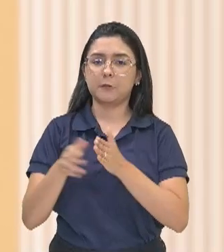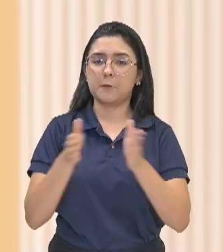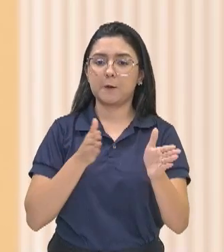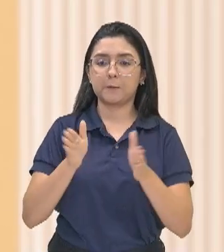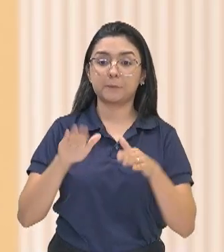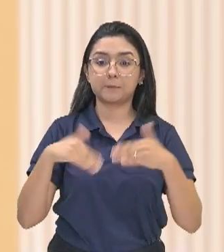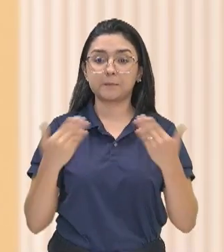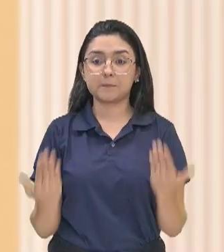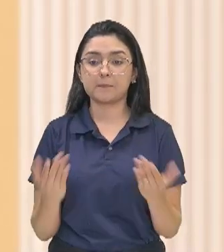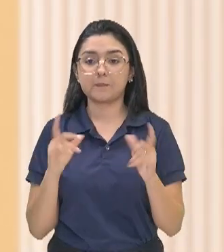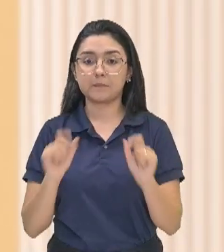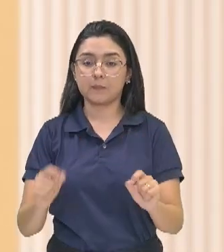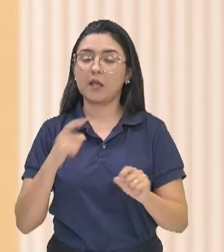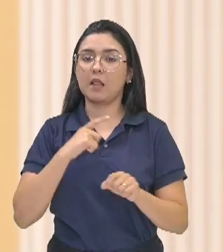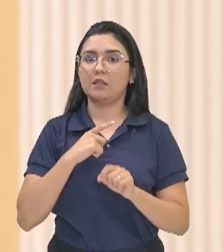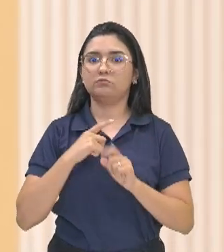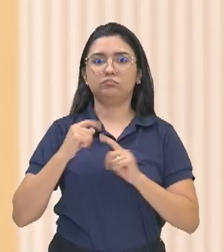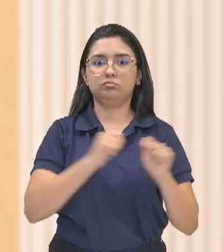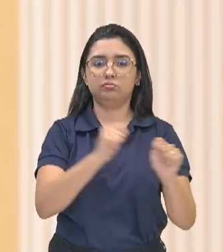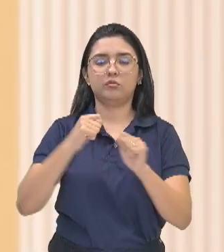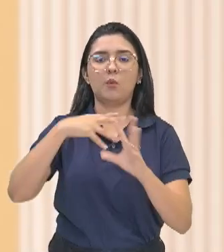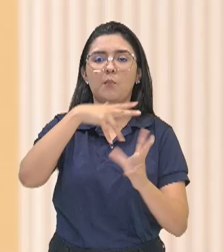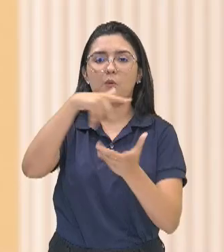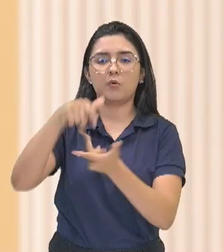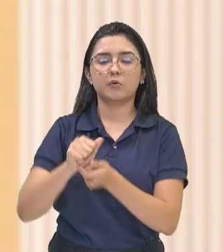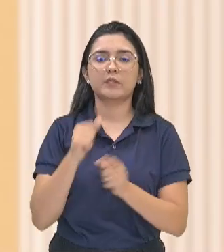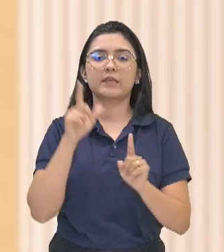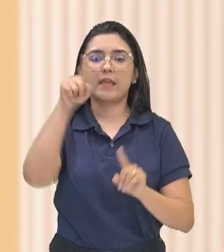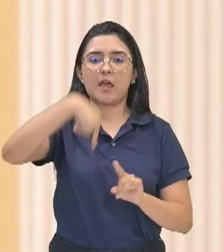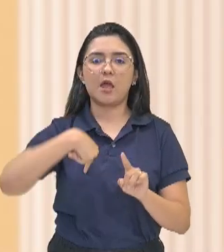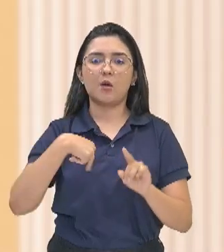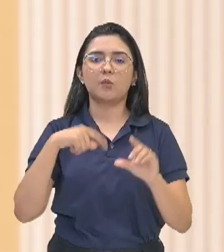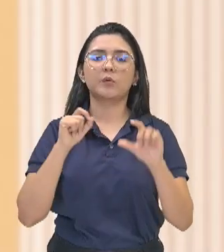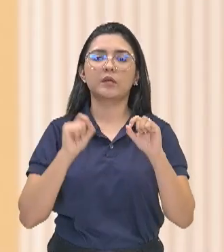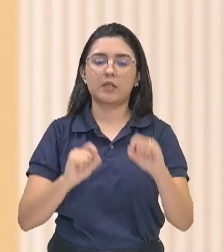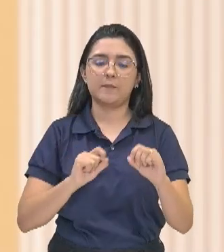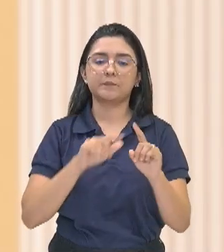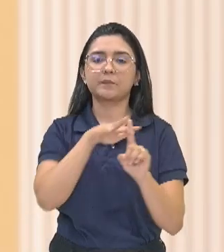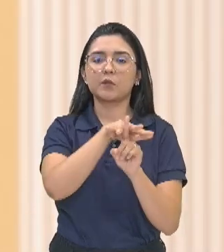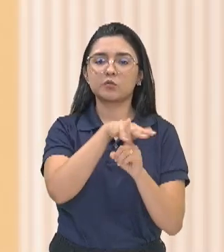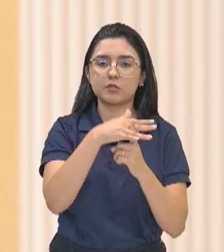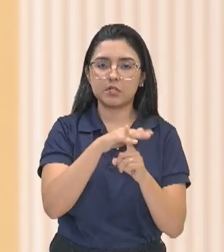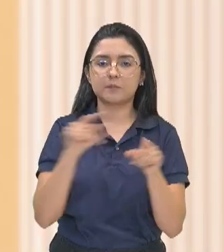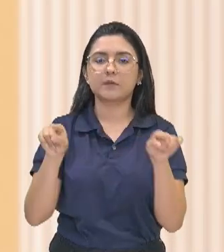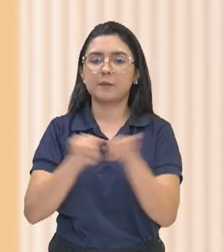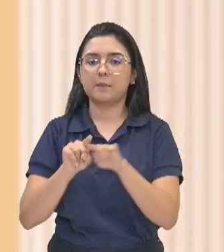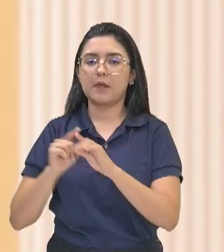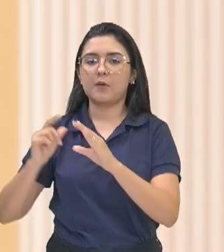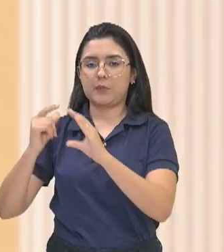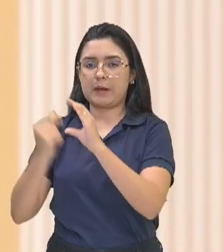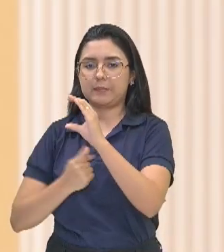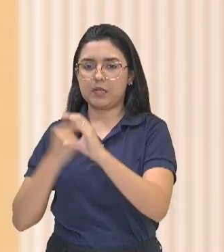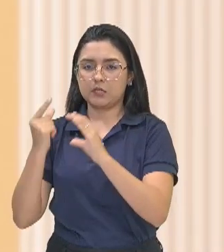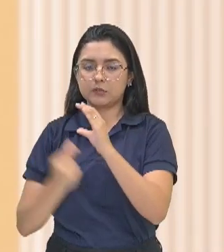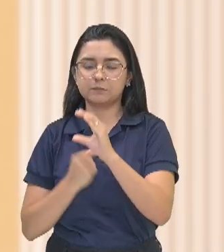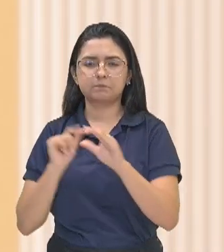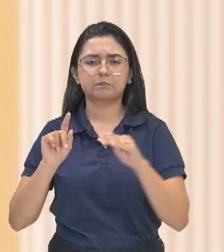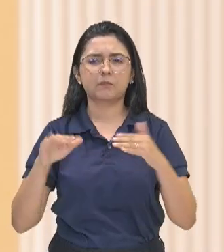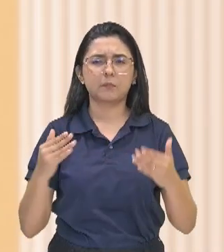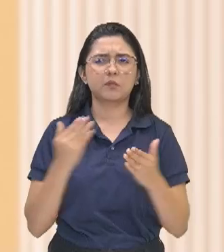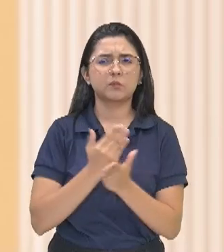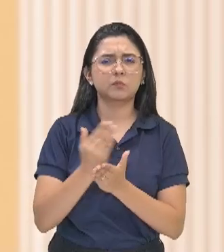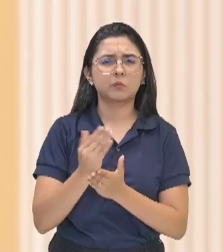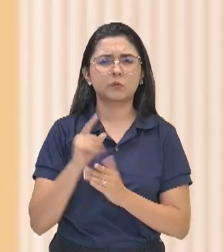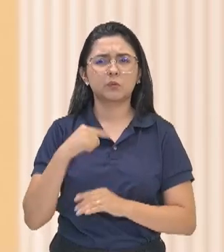então, dominou o mundo, né? Nós estamos falando do socialismo, né, e do capitalismo. Então, para a gente começar a entender